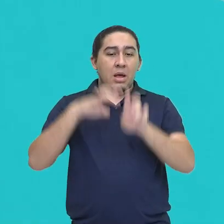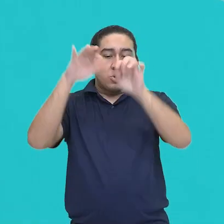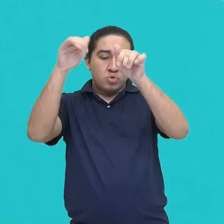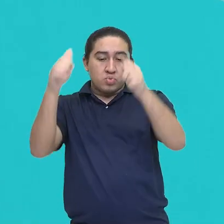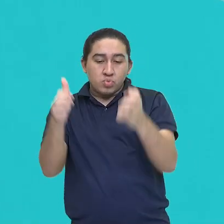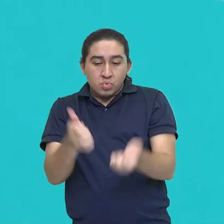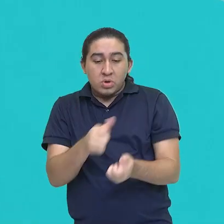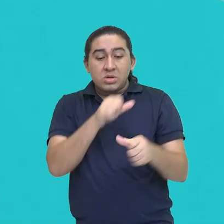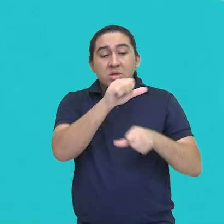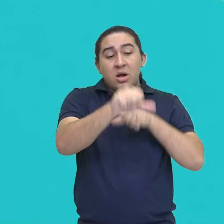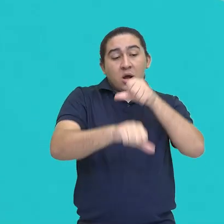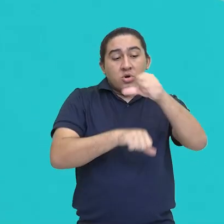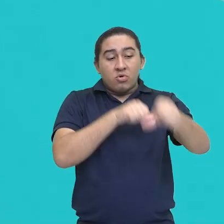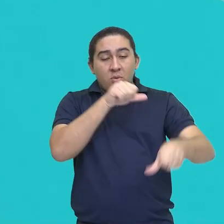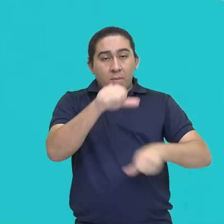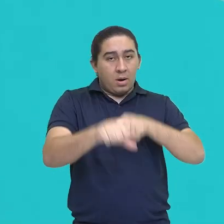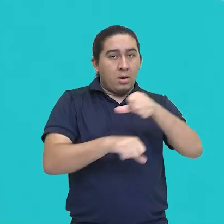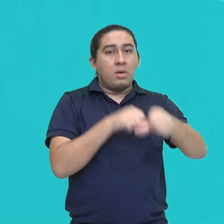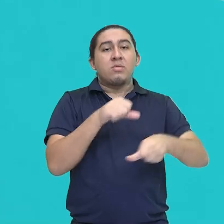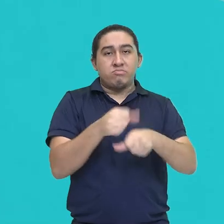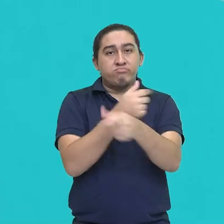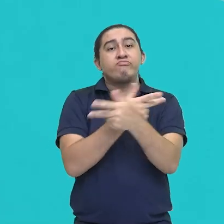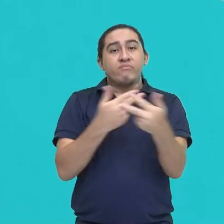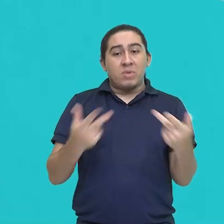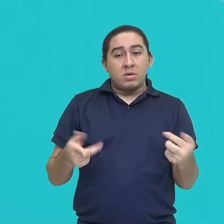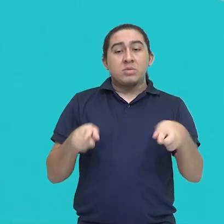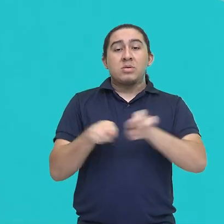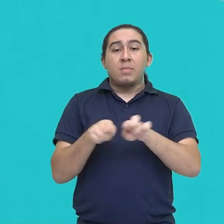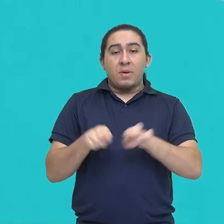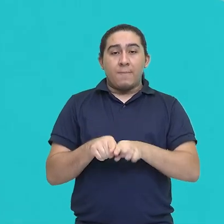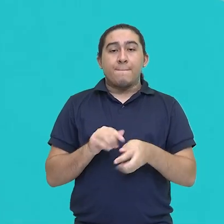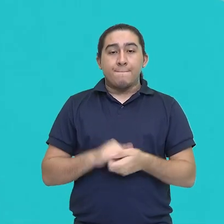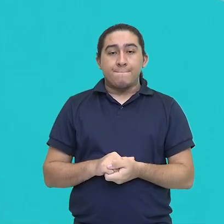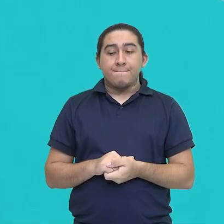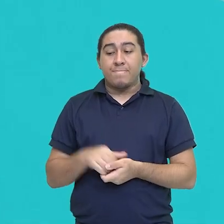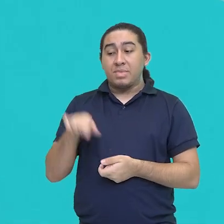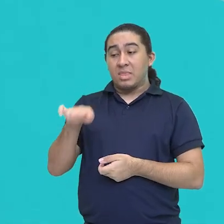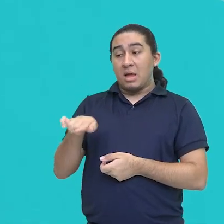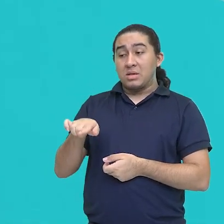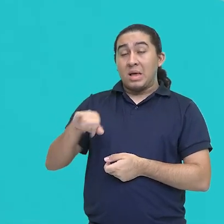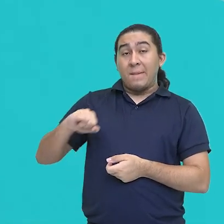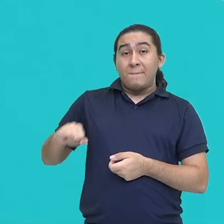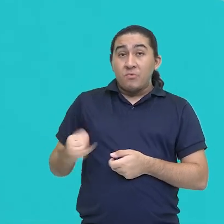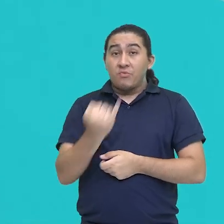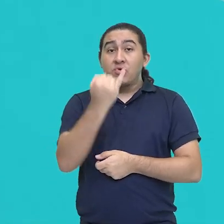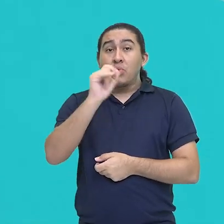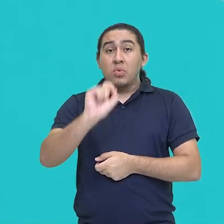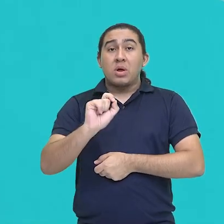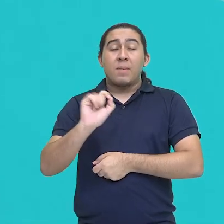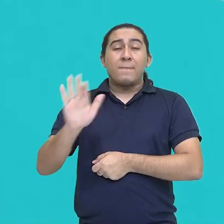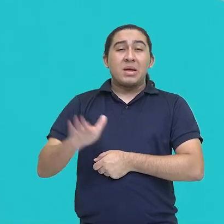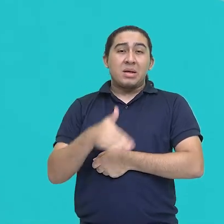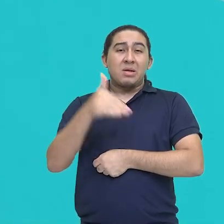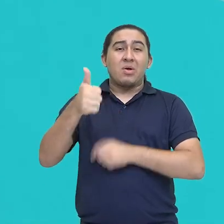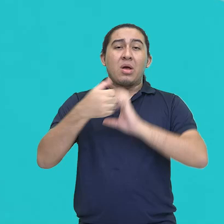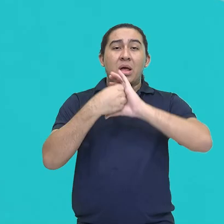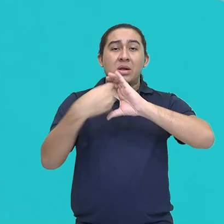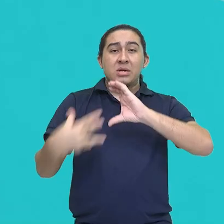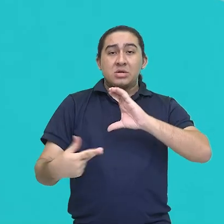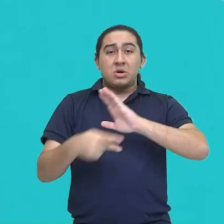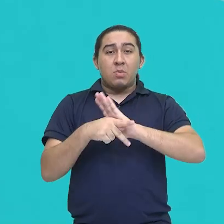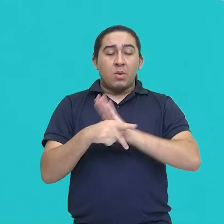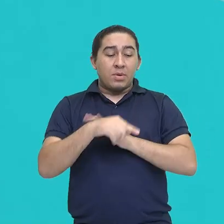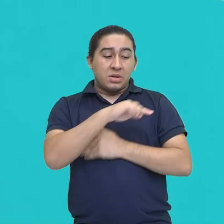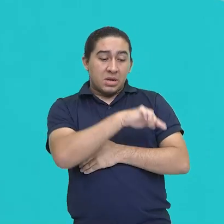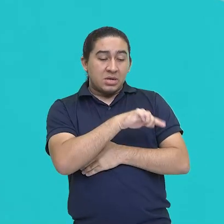foram modificados entre Grécia e Roma acabou aproveitando, digamos assim, muitos elementos da arte